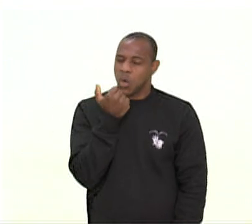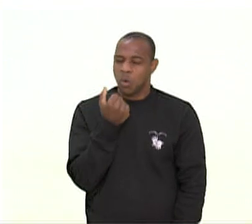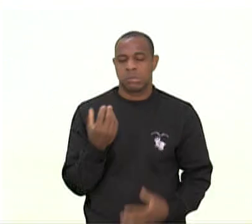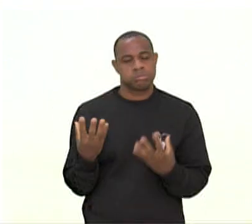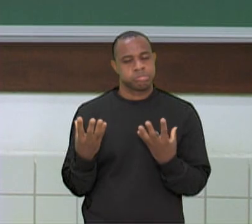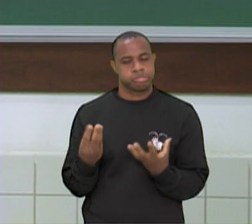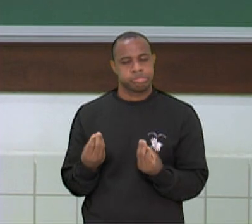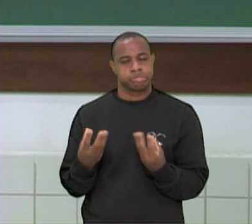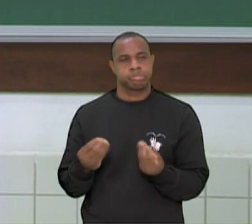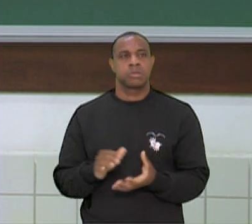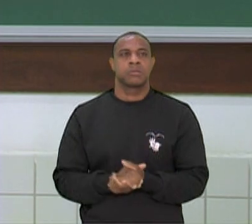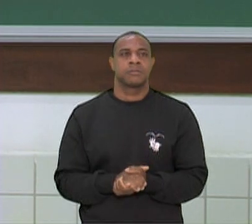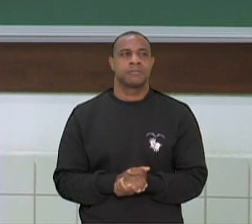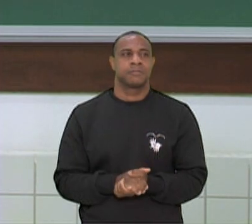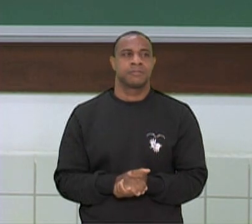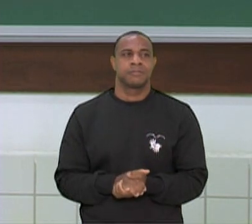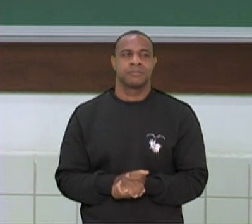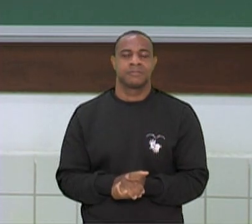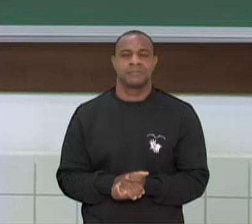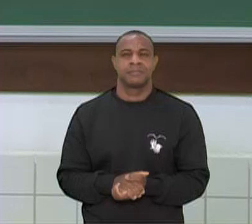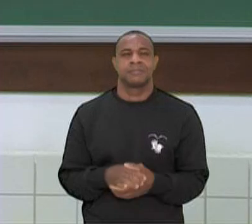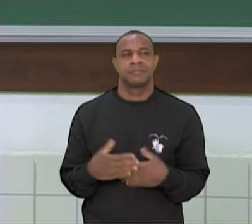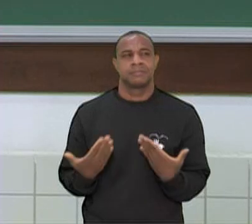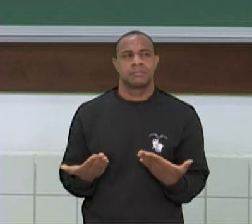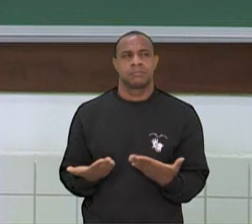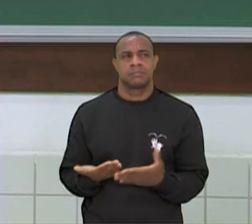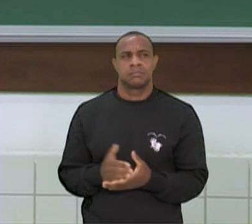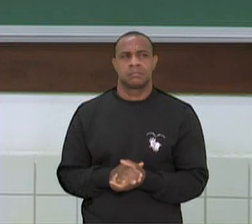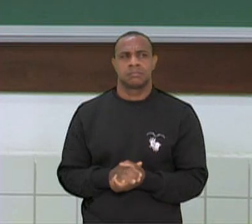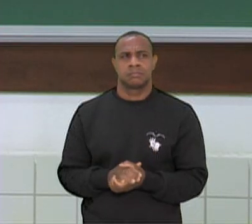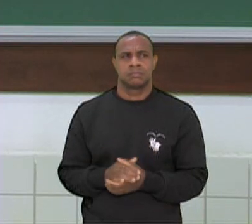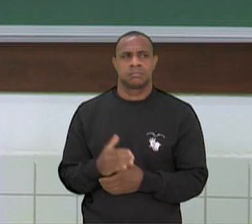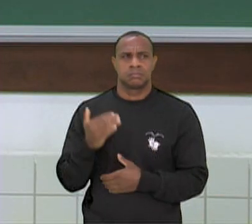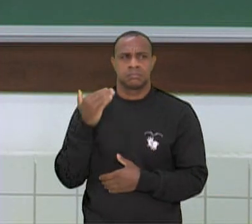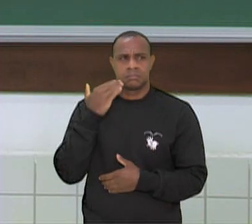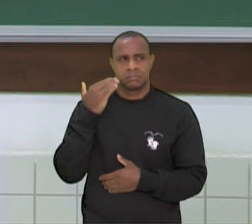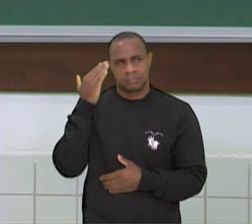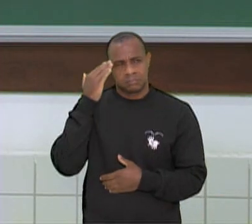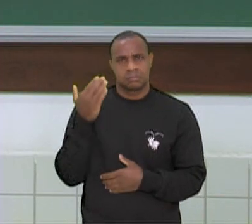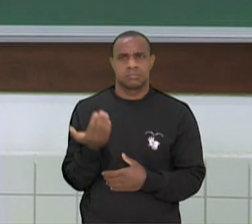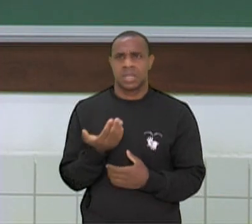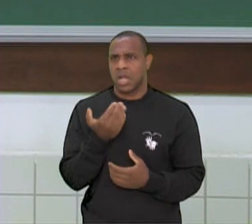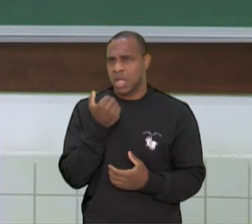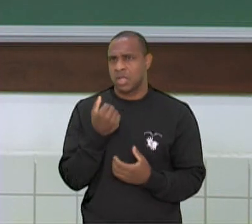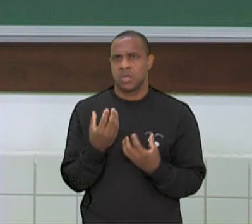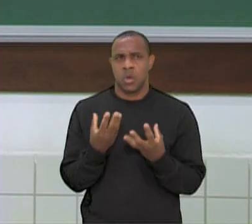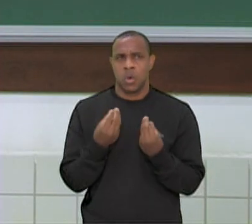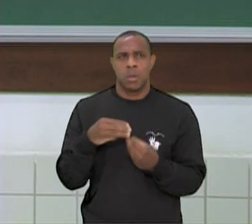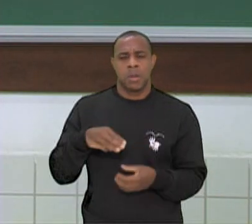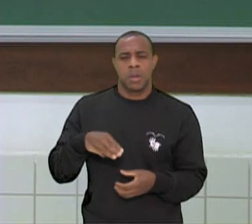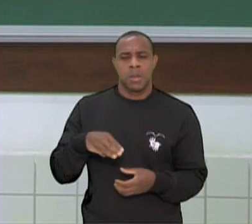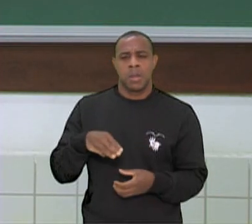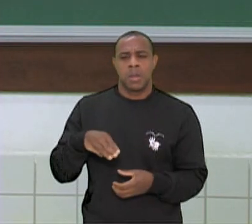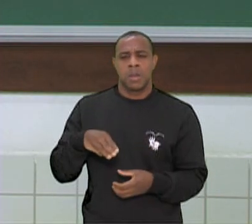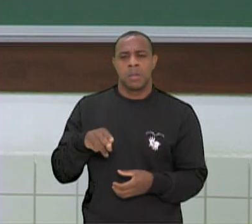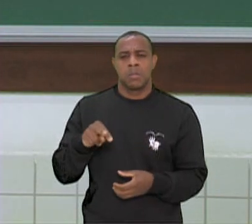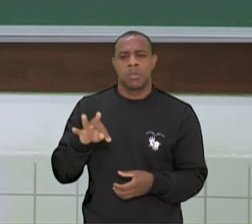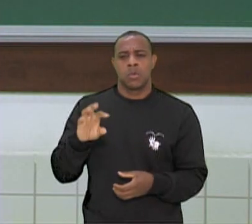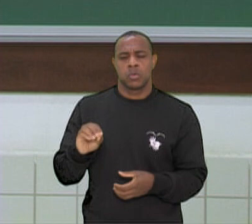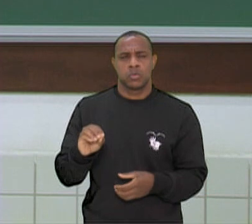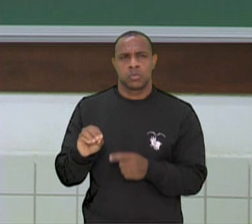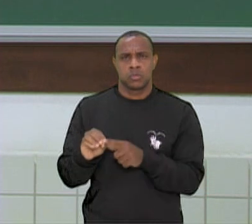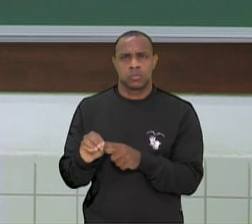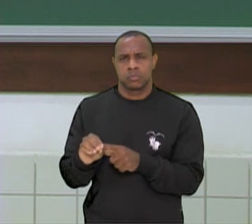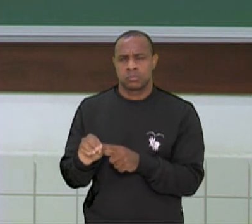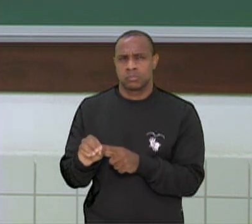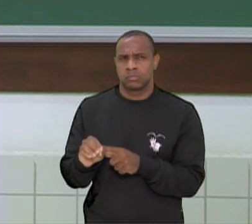bastante. Uma dica aqui, já antecipando para vocês, e se você dissesse adolescentes comem muito? Será que a palavra muito, ficando no